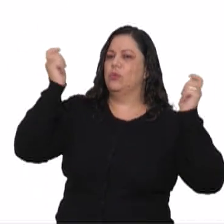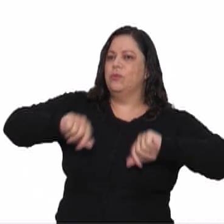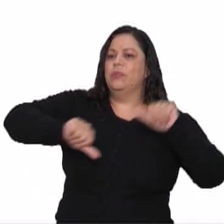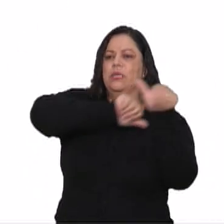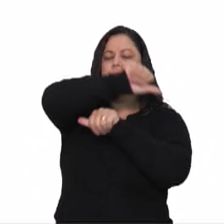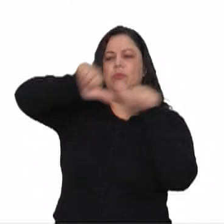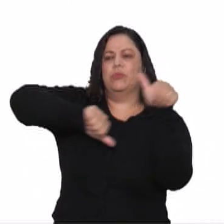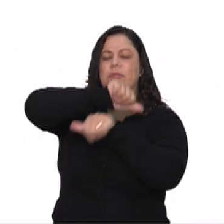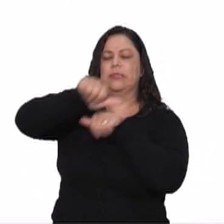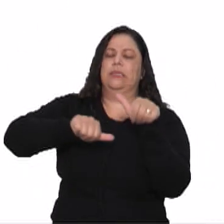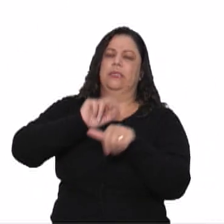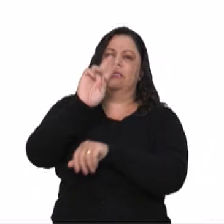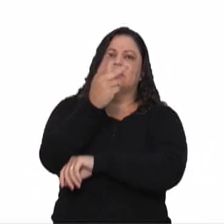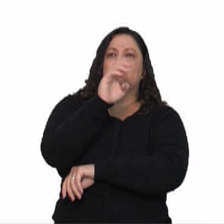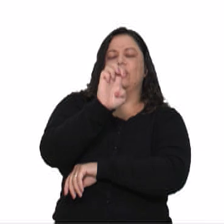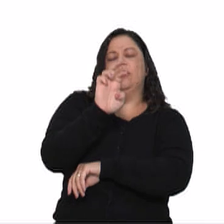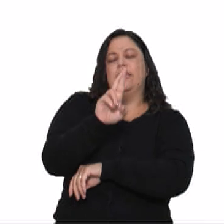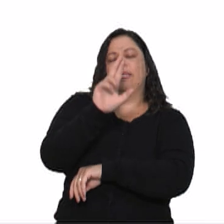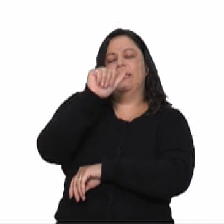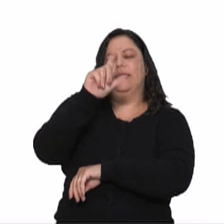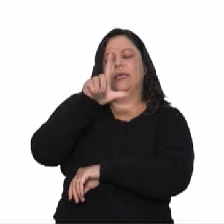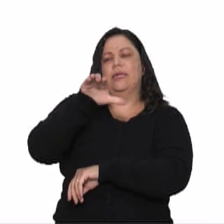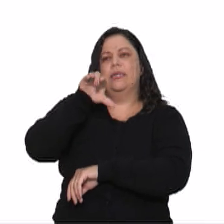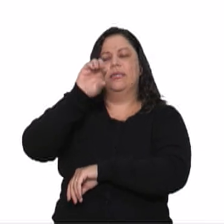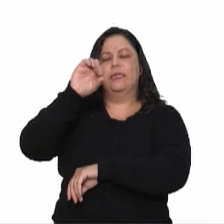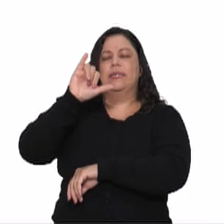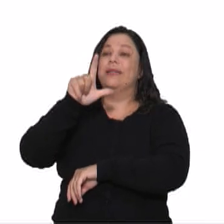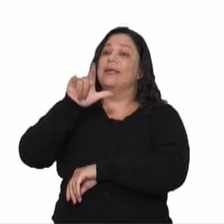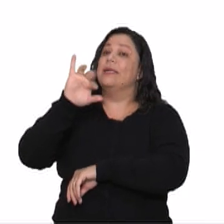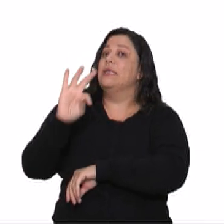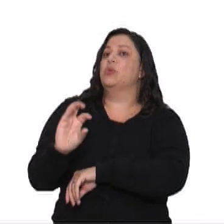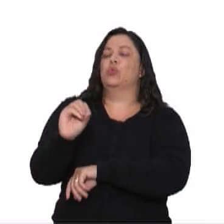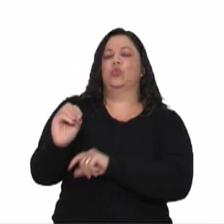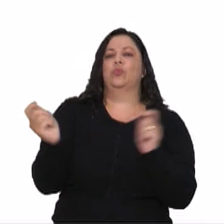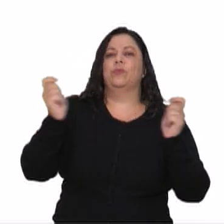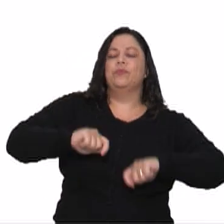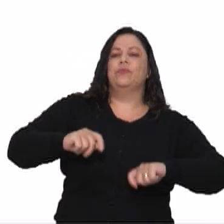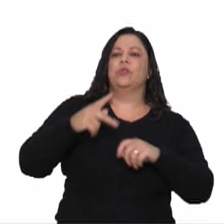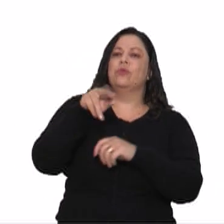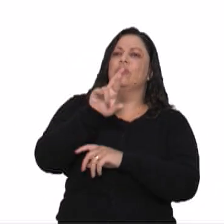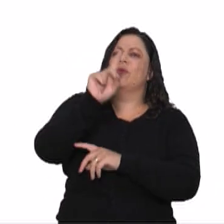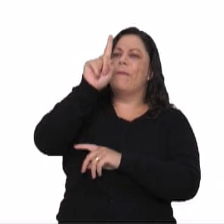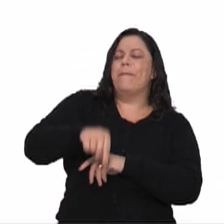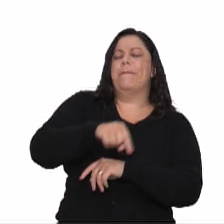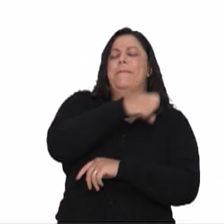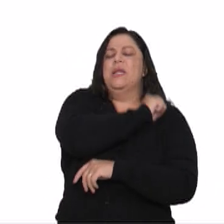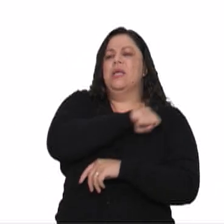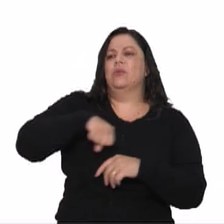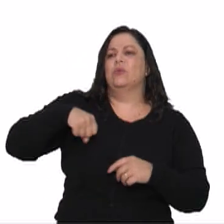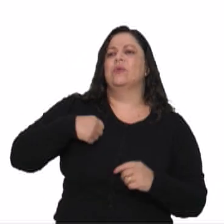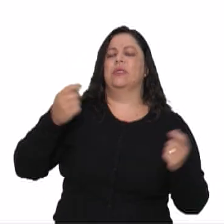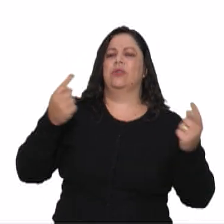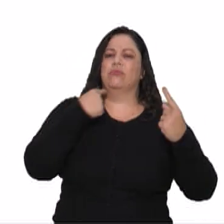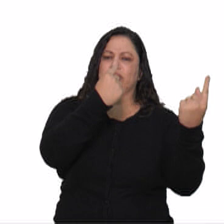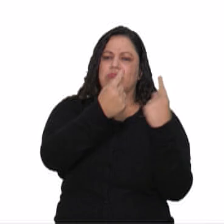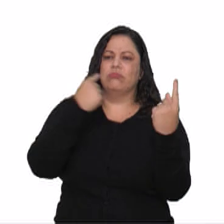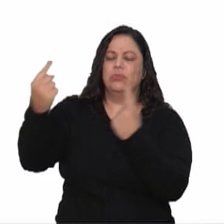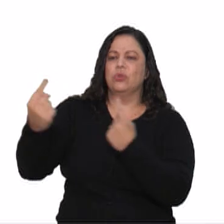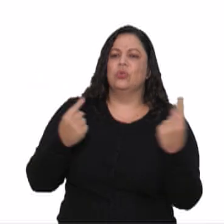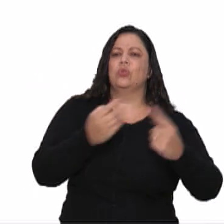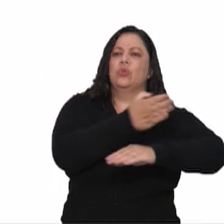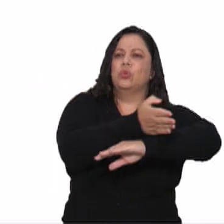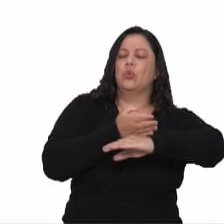são as interpretações de filósofos antigos sobre os pré-socráticos, a crítica moderna são as interpretações dos filósofos